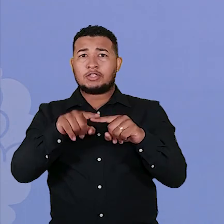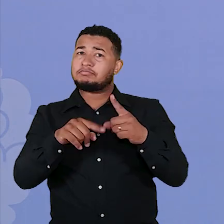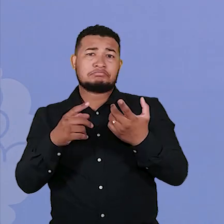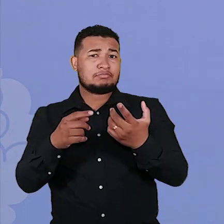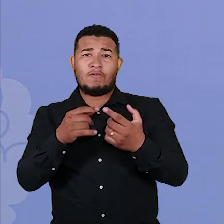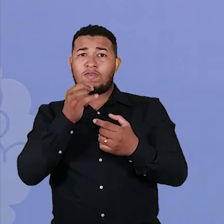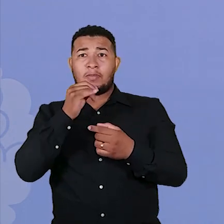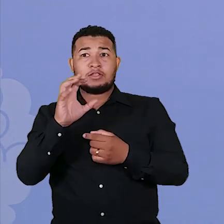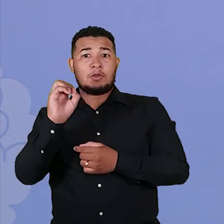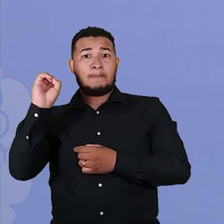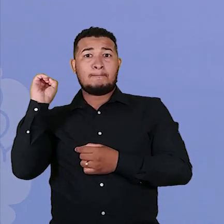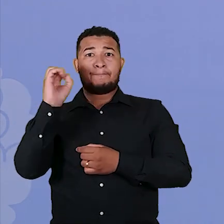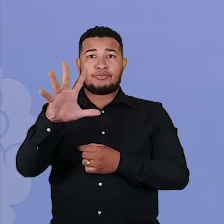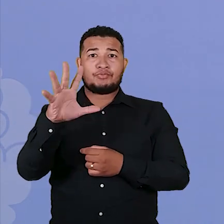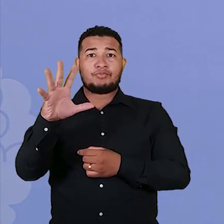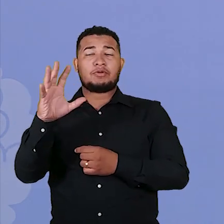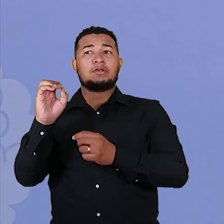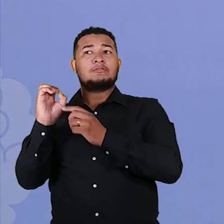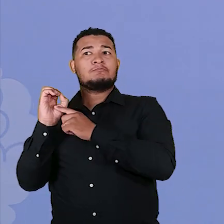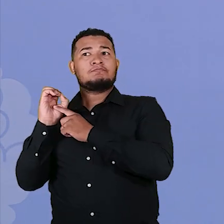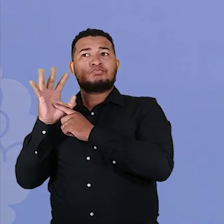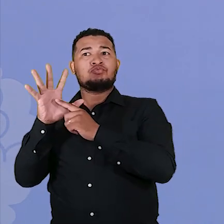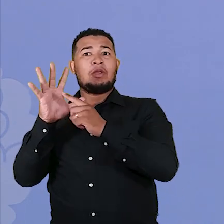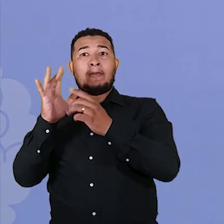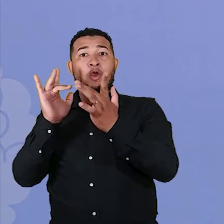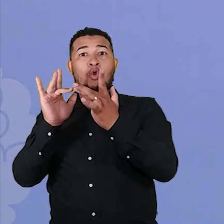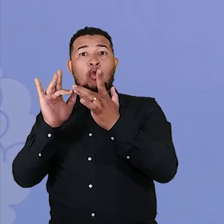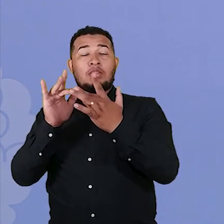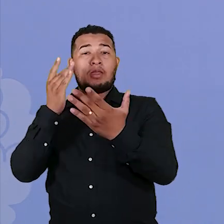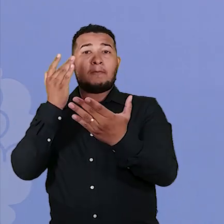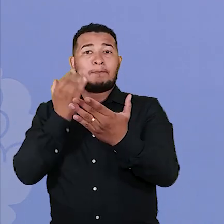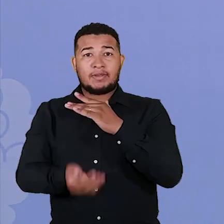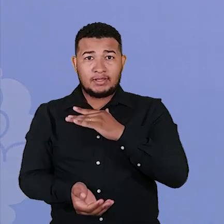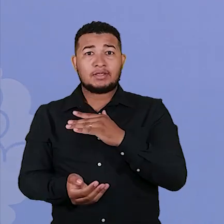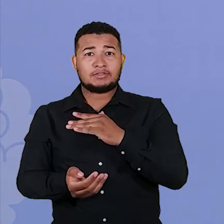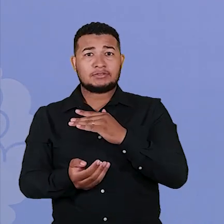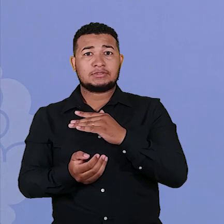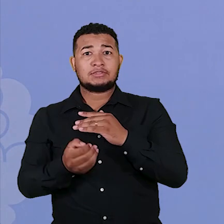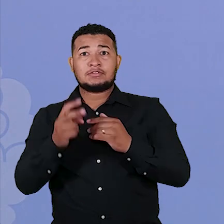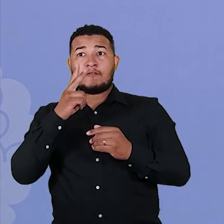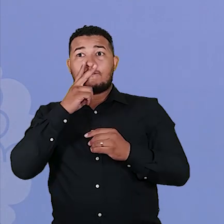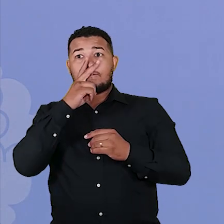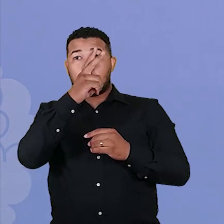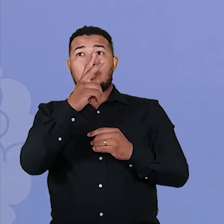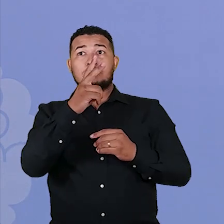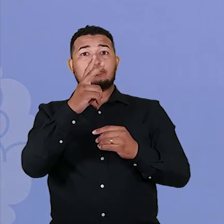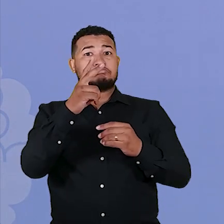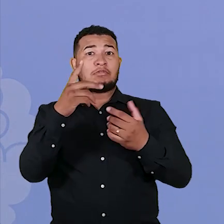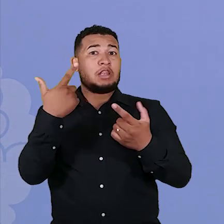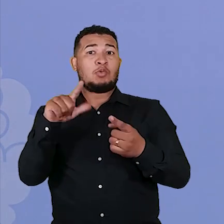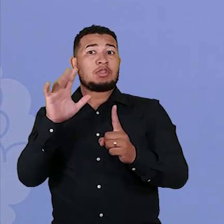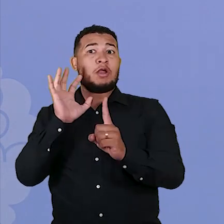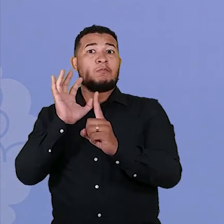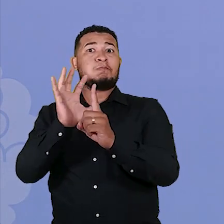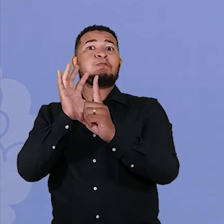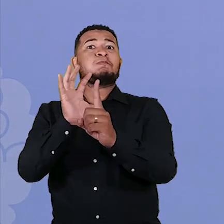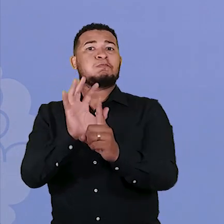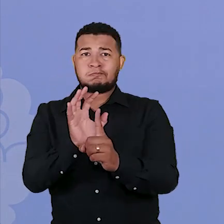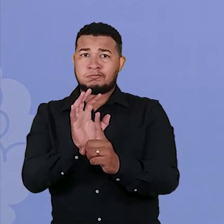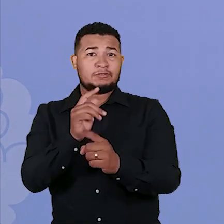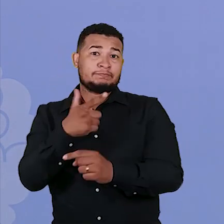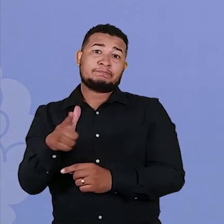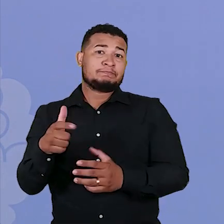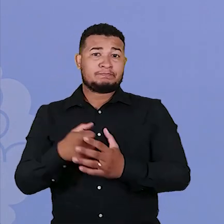a partir do momento que você joga bola você perdeu um contato com a bola a força não passando mais